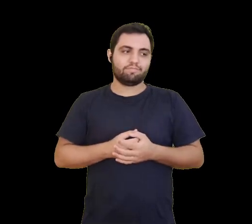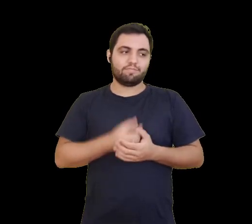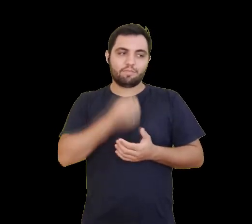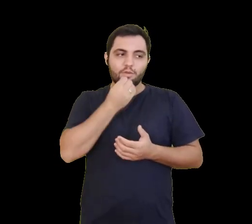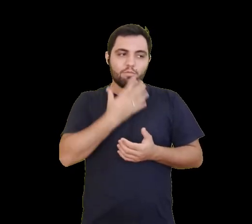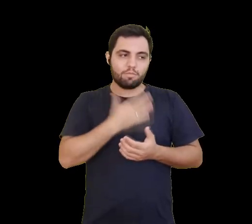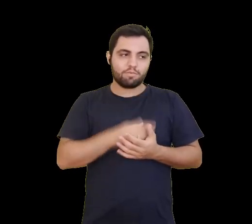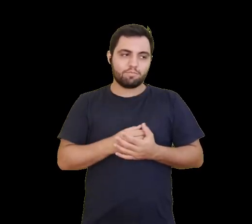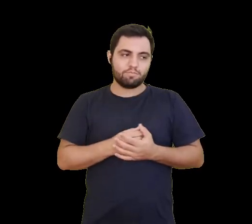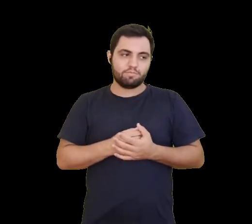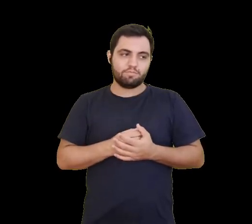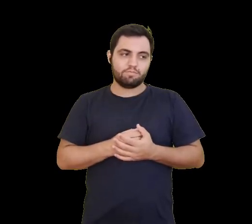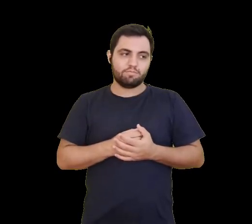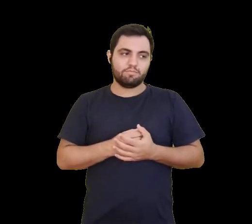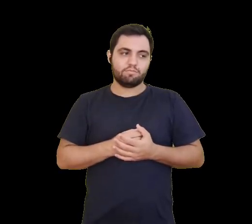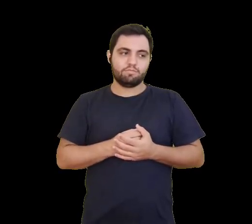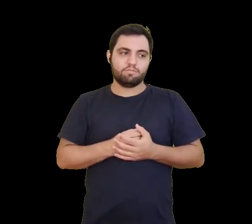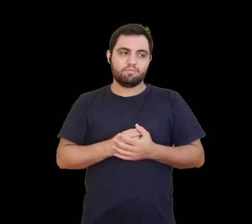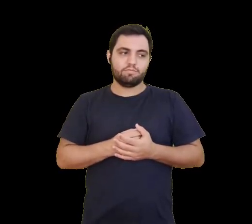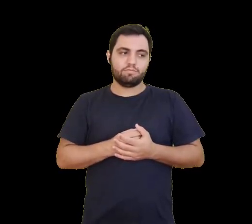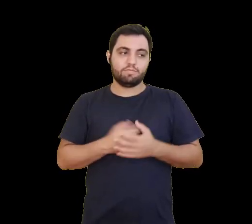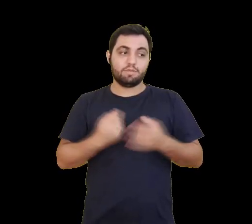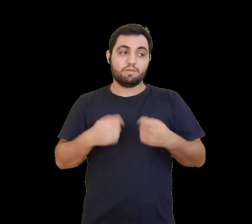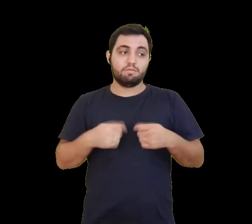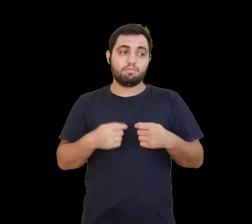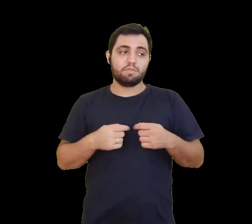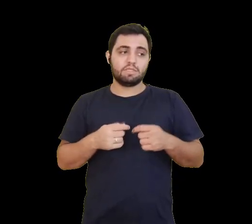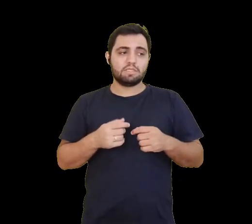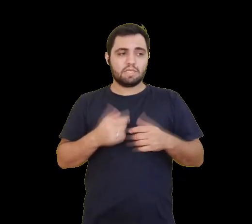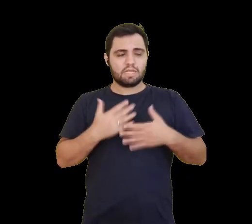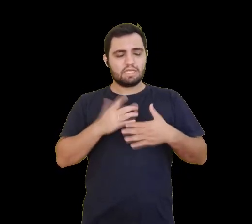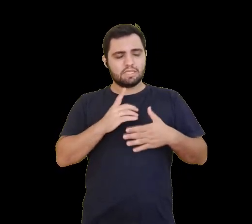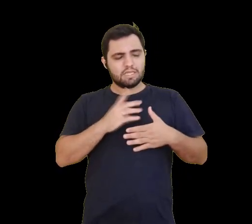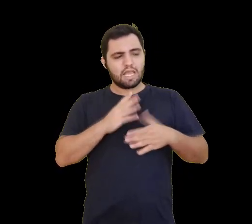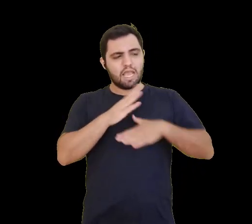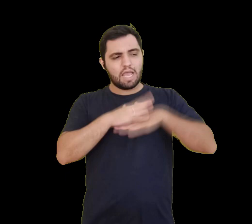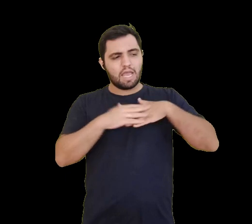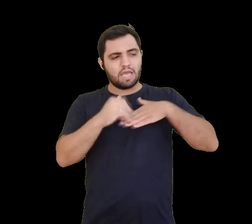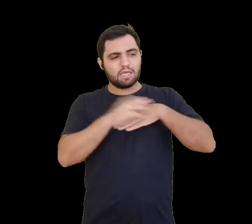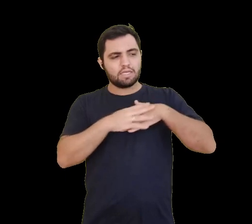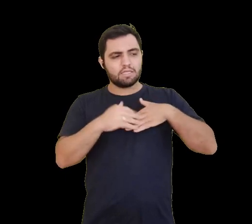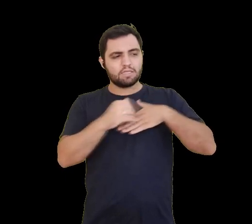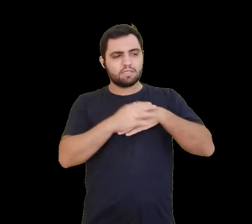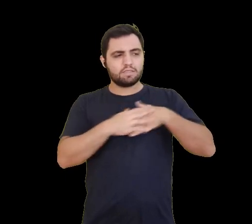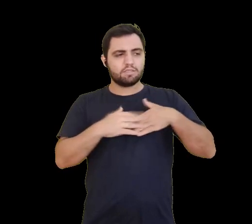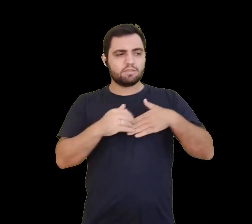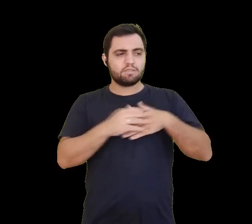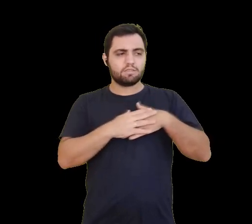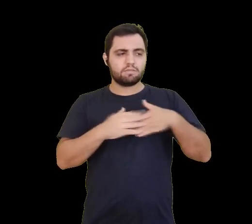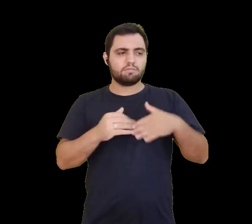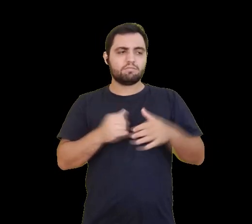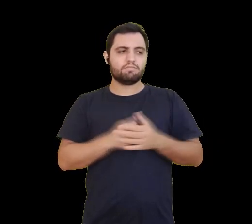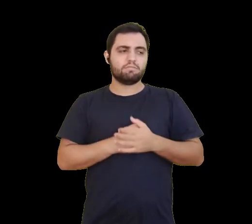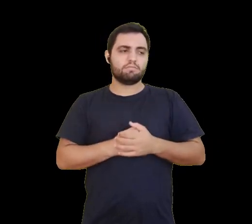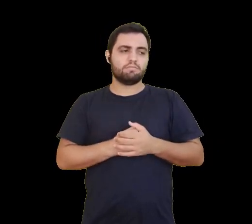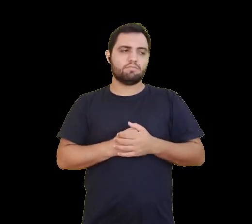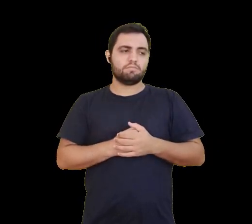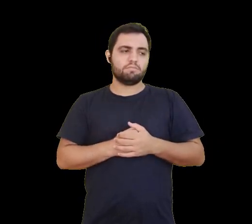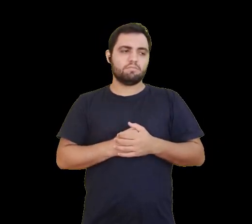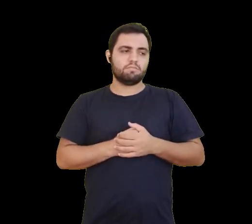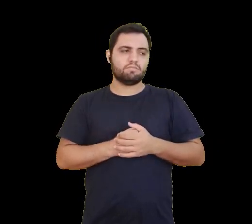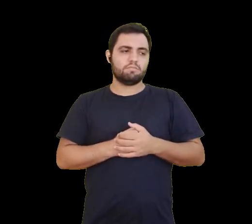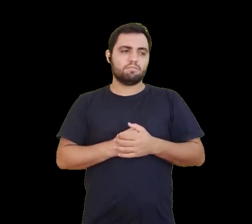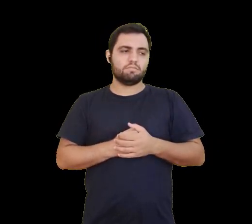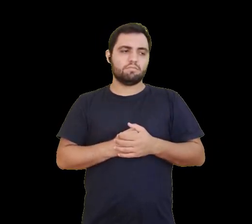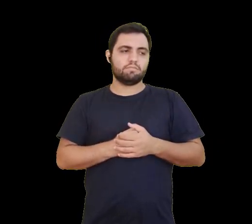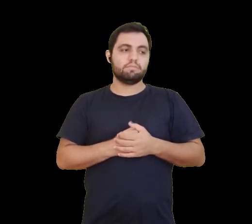A gente vem com essa espátula com muito carinho, com muito cuidado, e a gente empurra ela um pouquinho e ela solta, tá? E a gente então